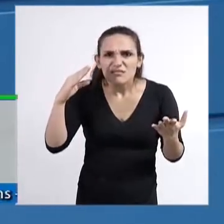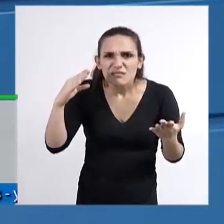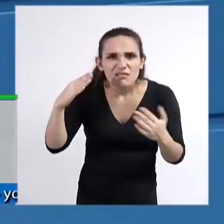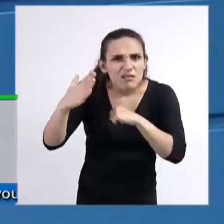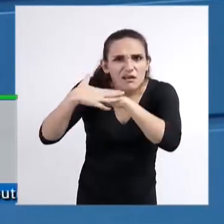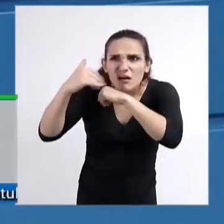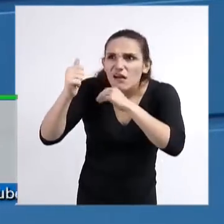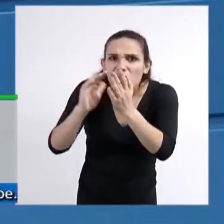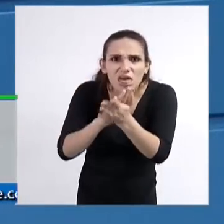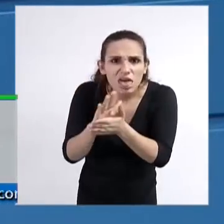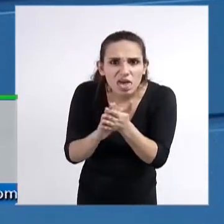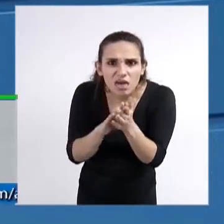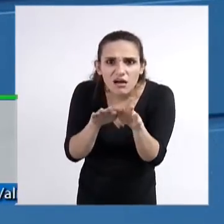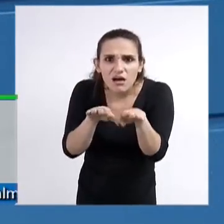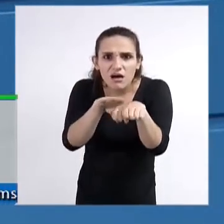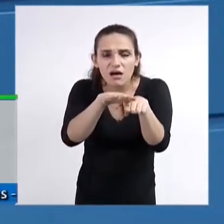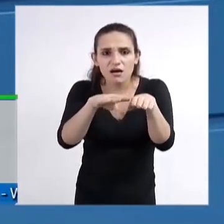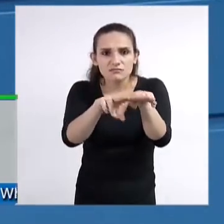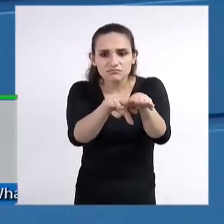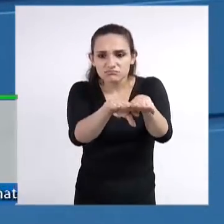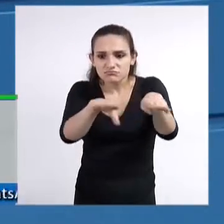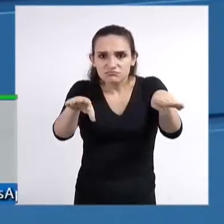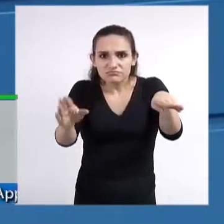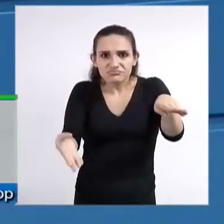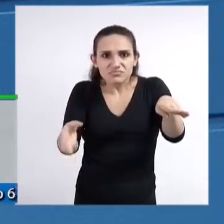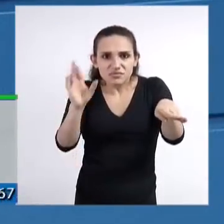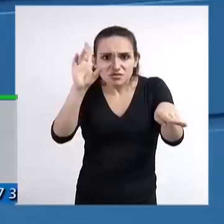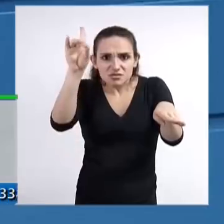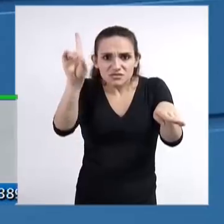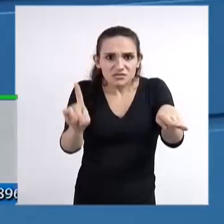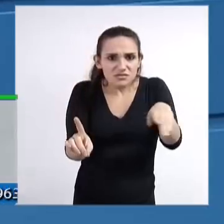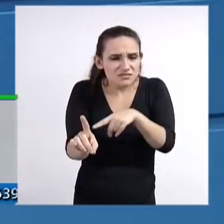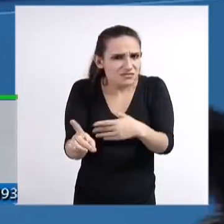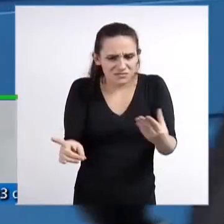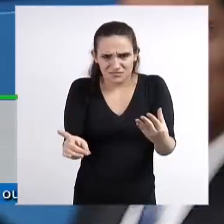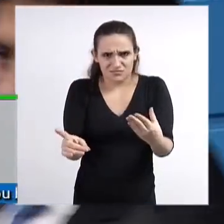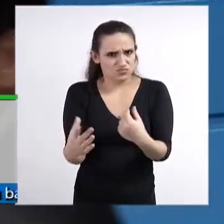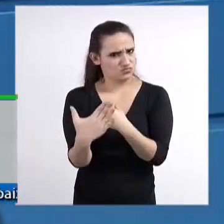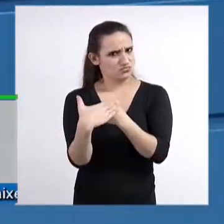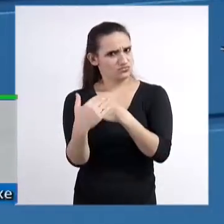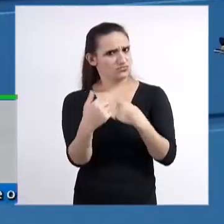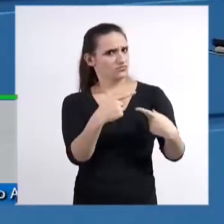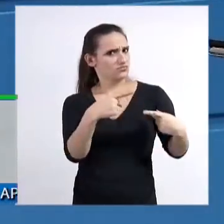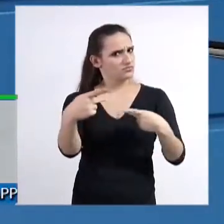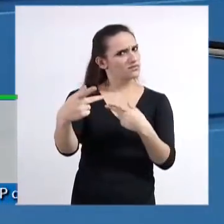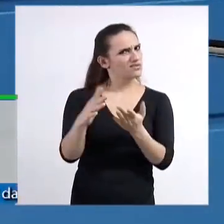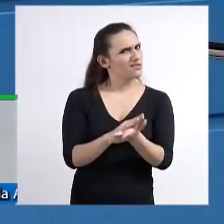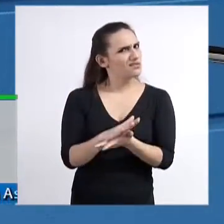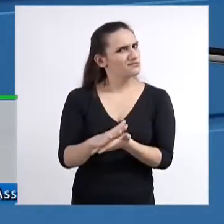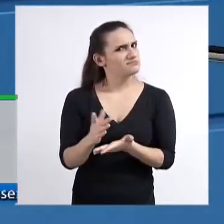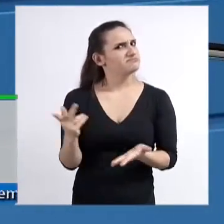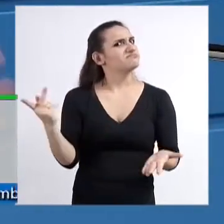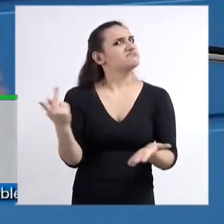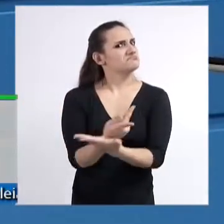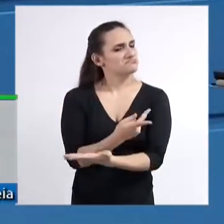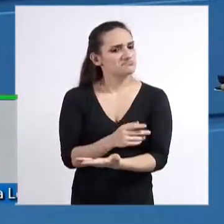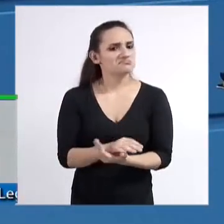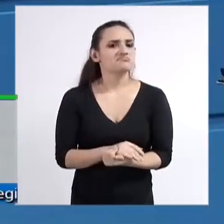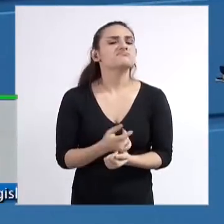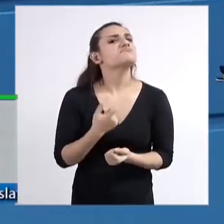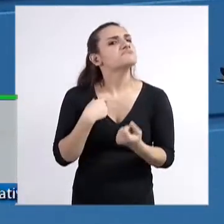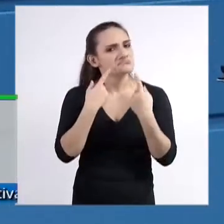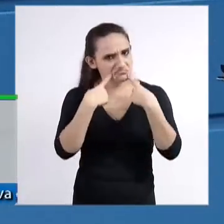nenhum parlamentar tenha sido convidado para compor a mesa diretiva dos trabalhos. Então, eu acho que vou